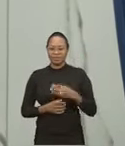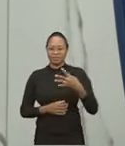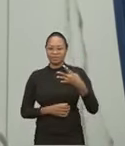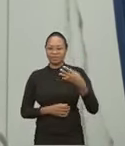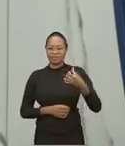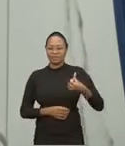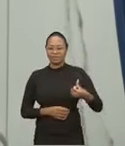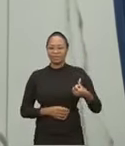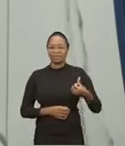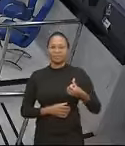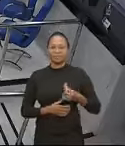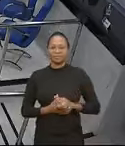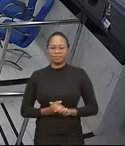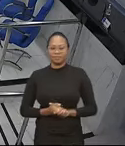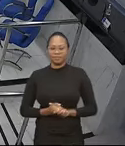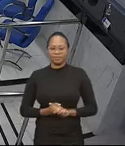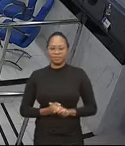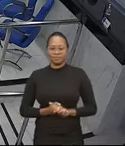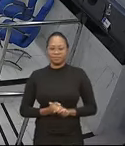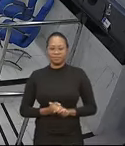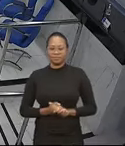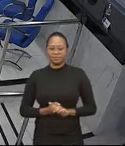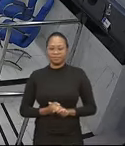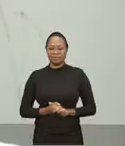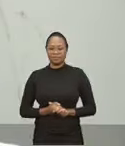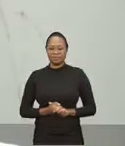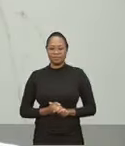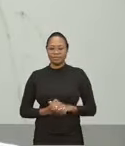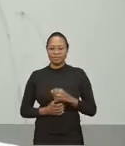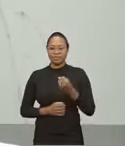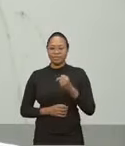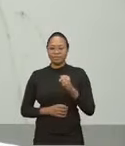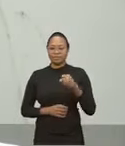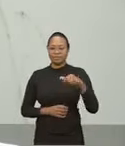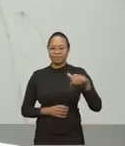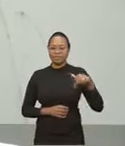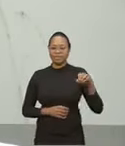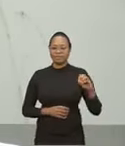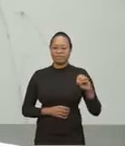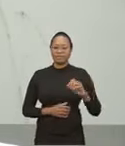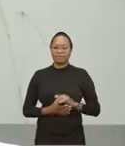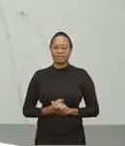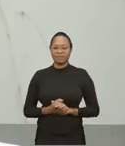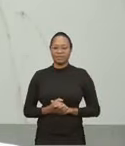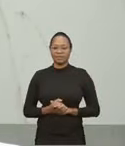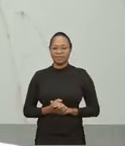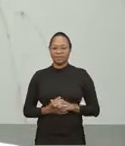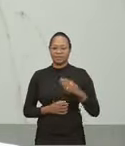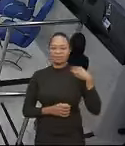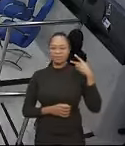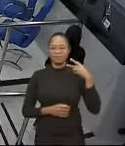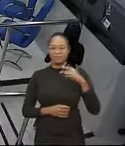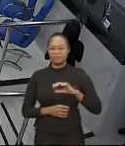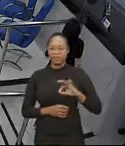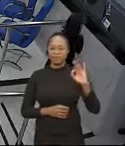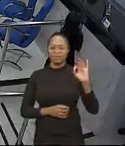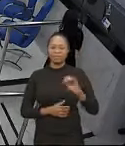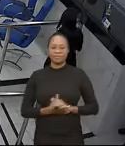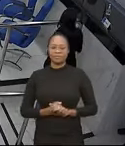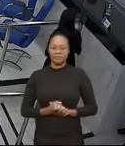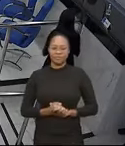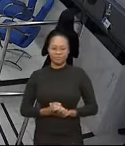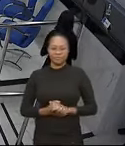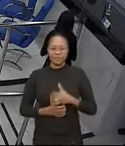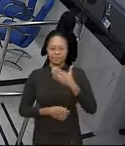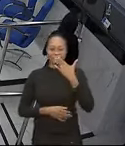1246. Matéria de número 870, vereador Manuel Filho, em discussão. Peço